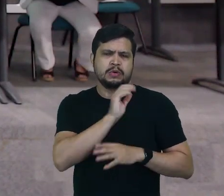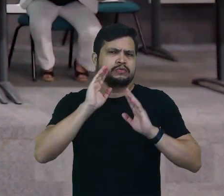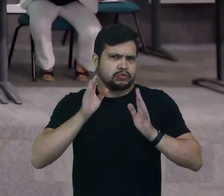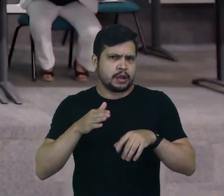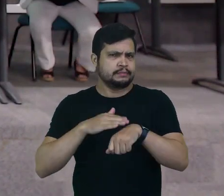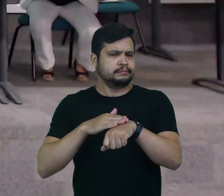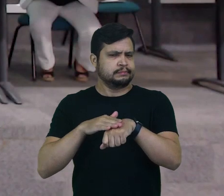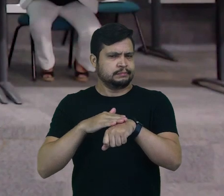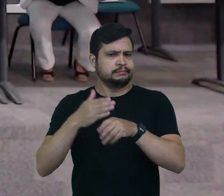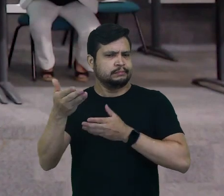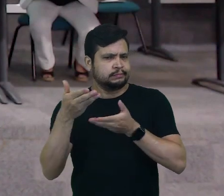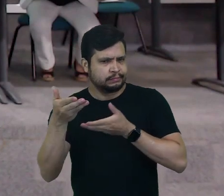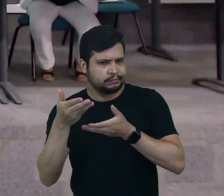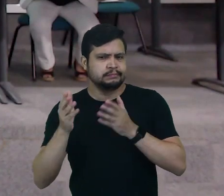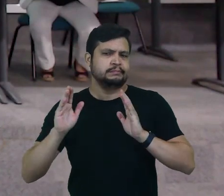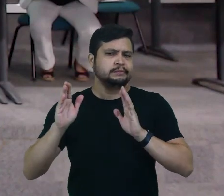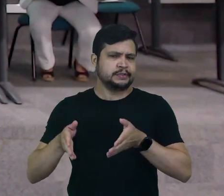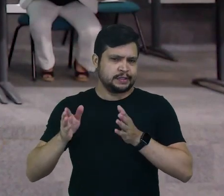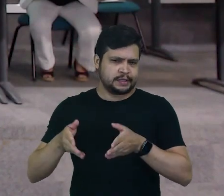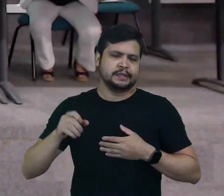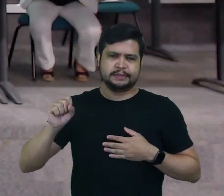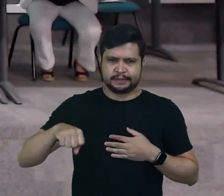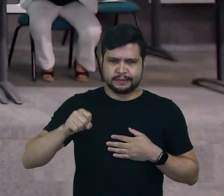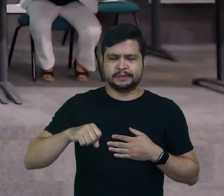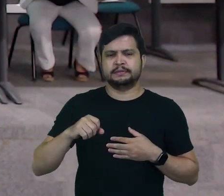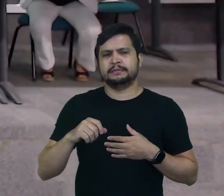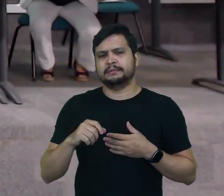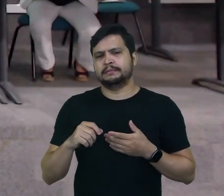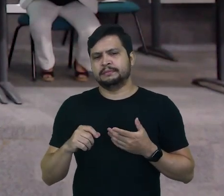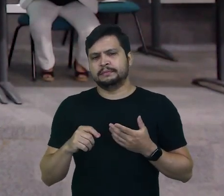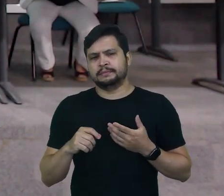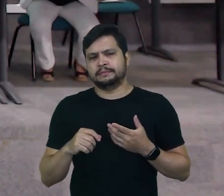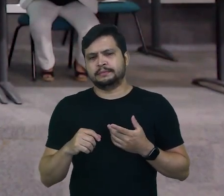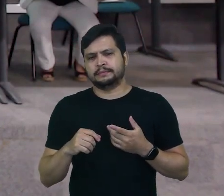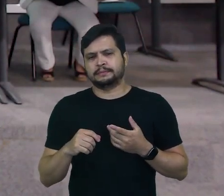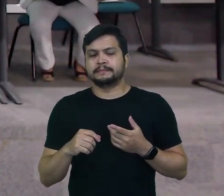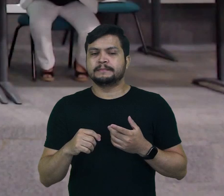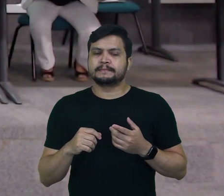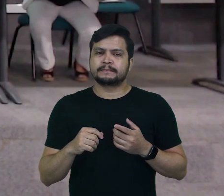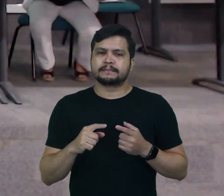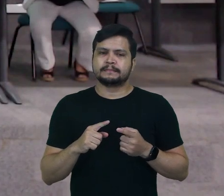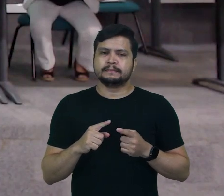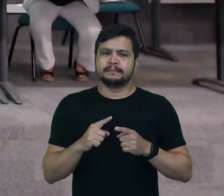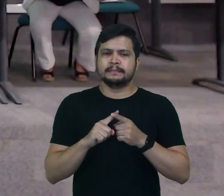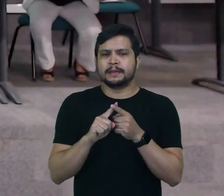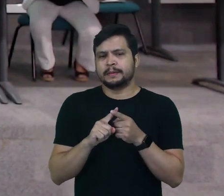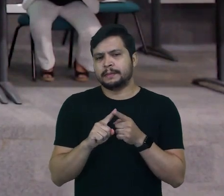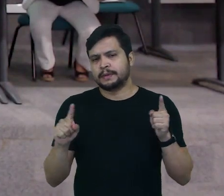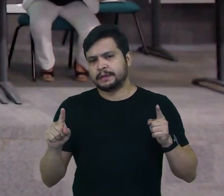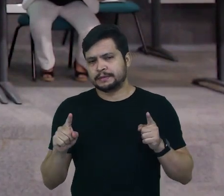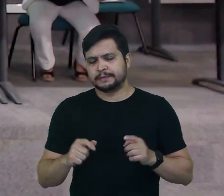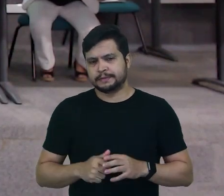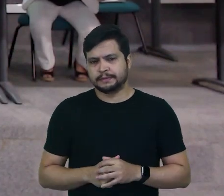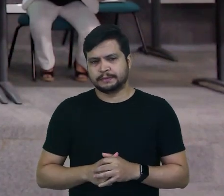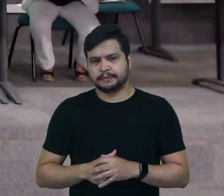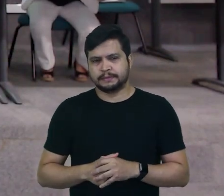isso, eu falo muito sobre isso, né? Sobre o veganismo, sobre os vegetarianos, mas o